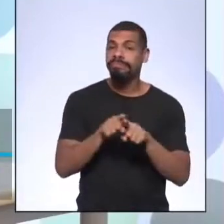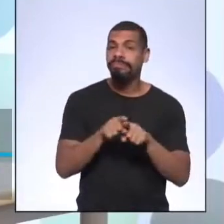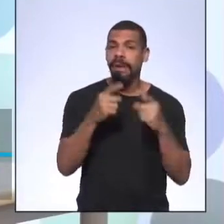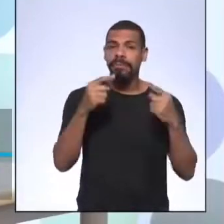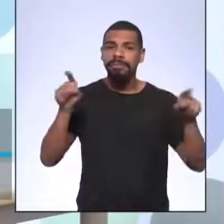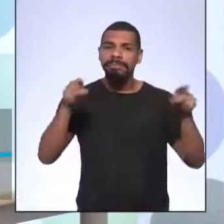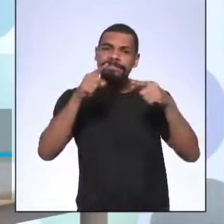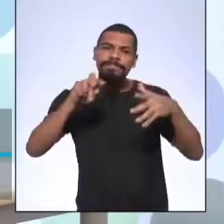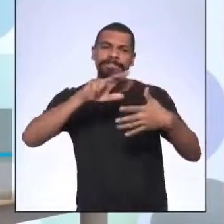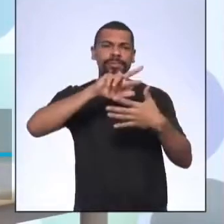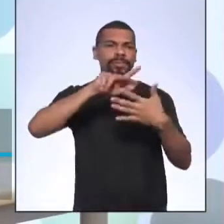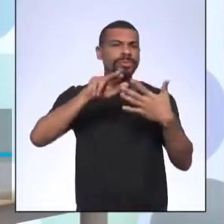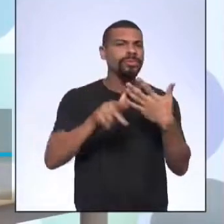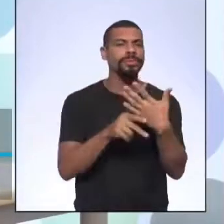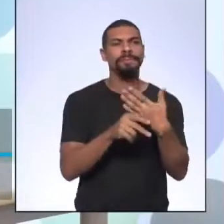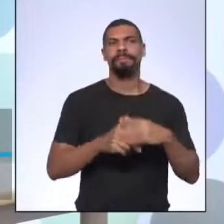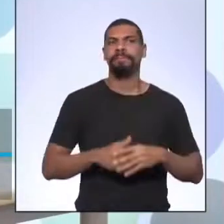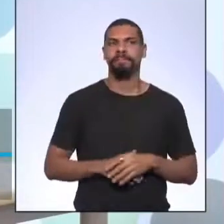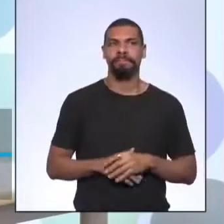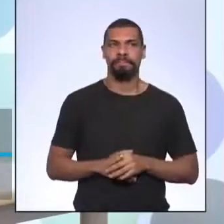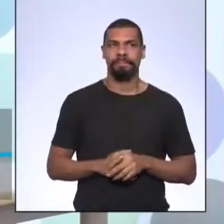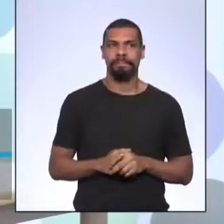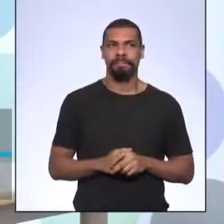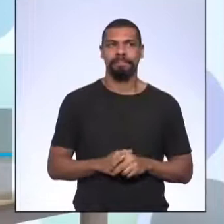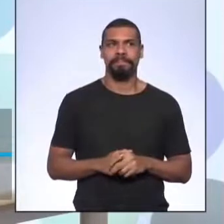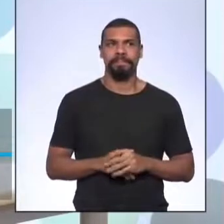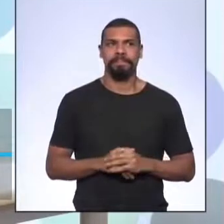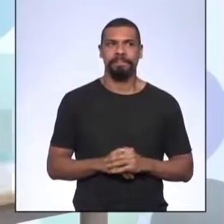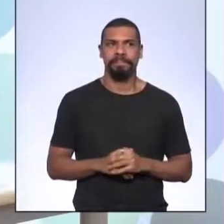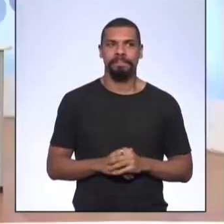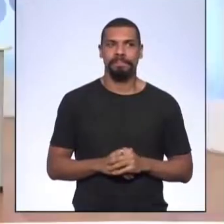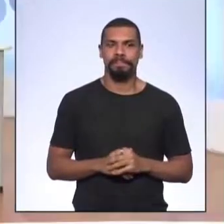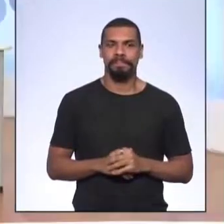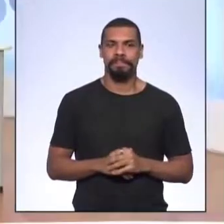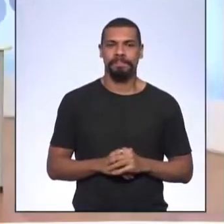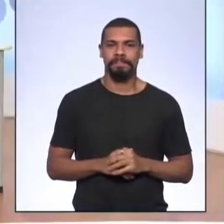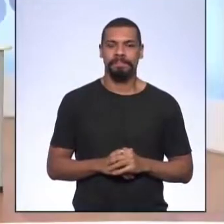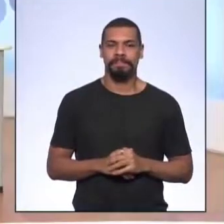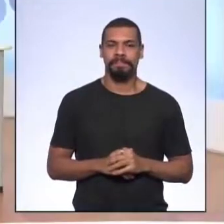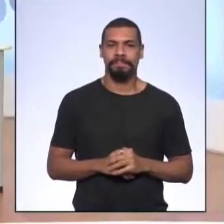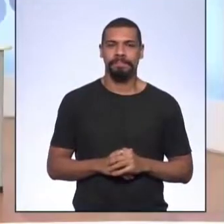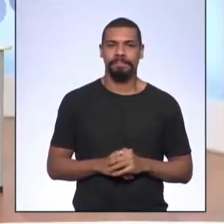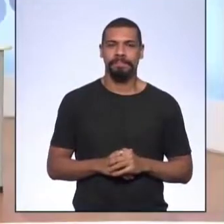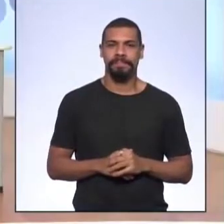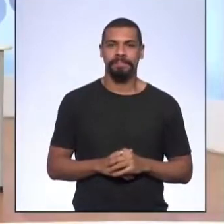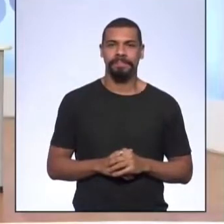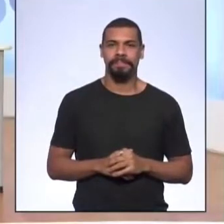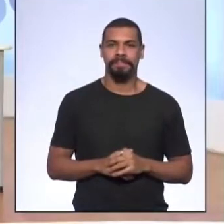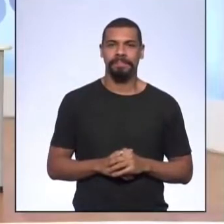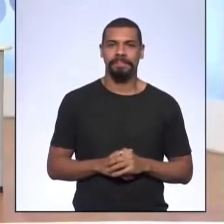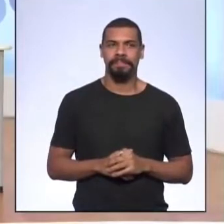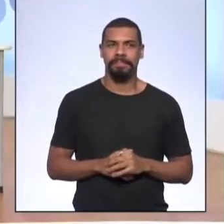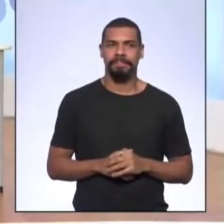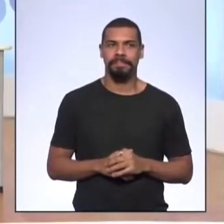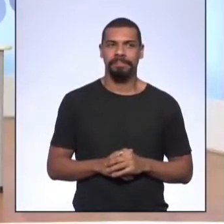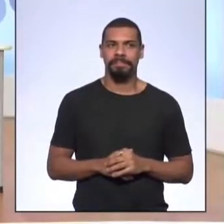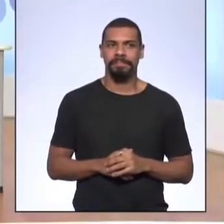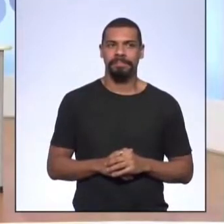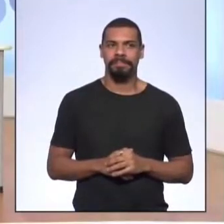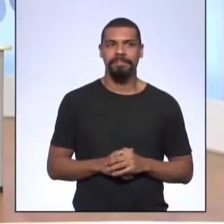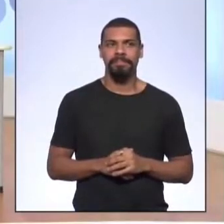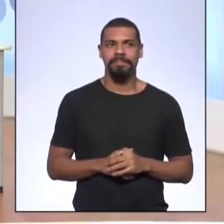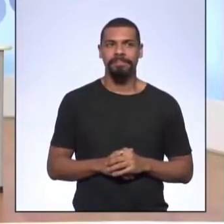professora Só um momentinho e o show de Wanessa não sabe muito bem